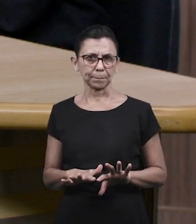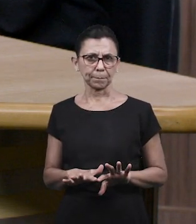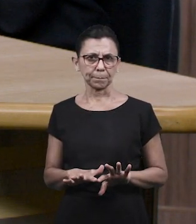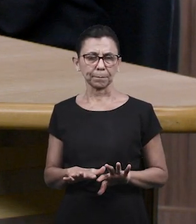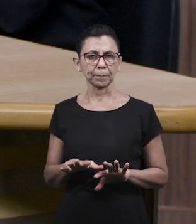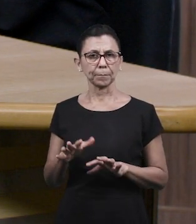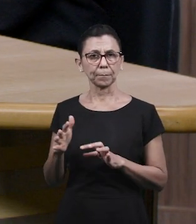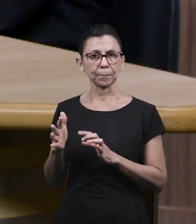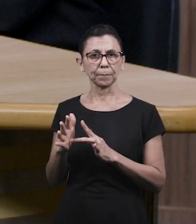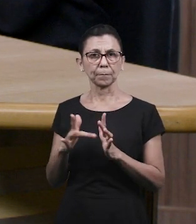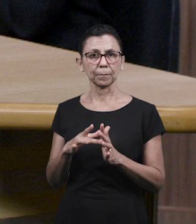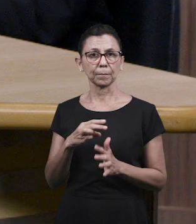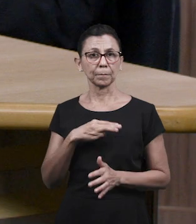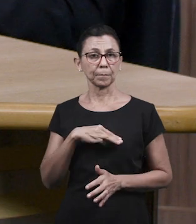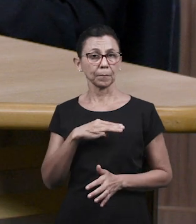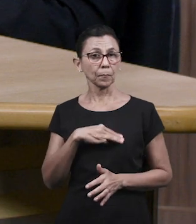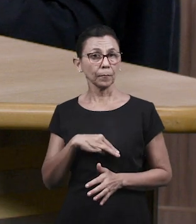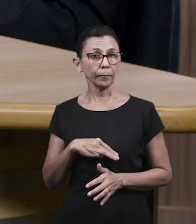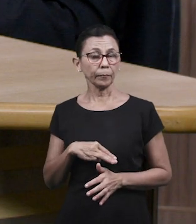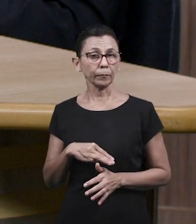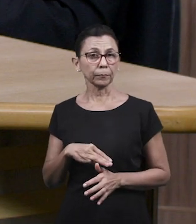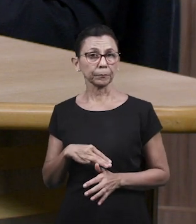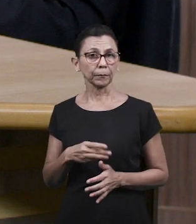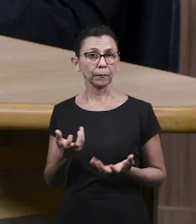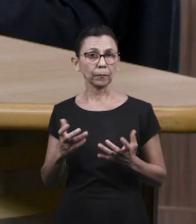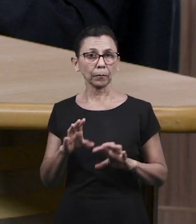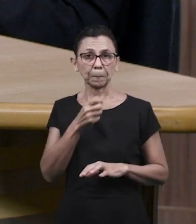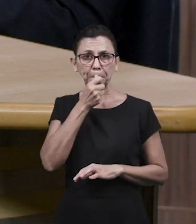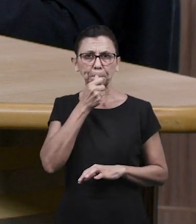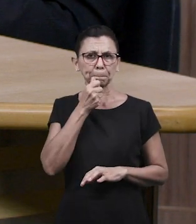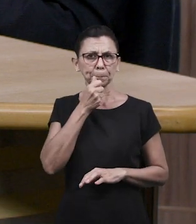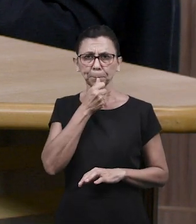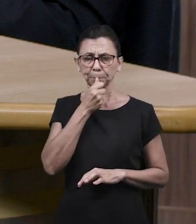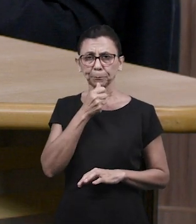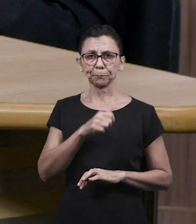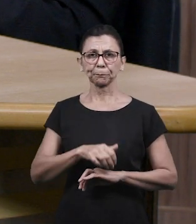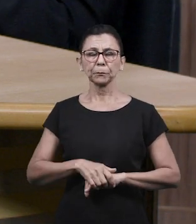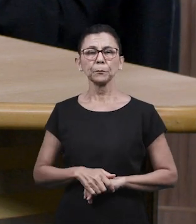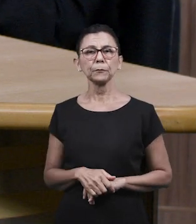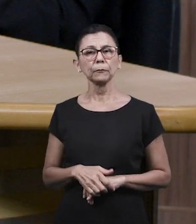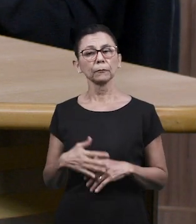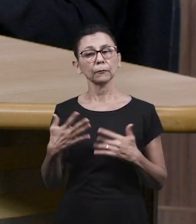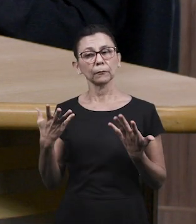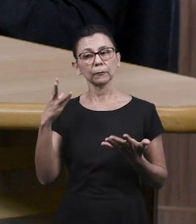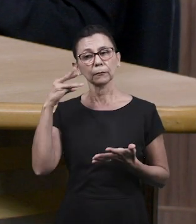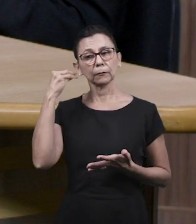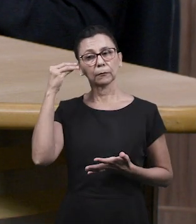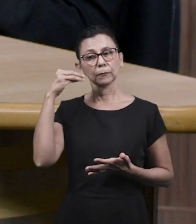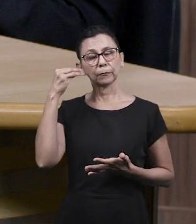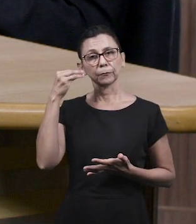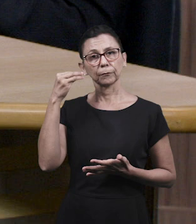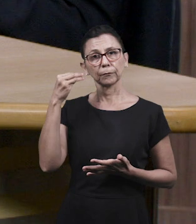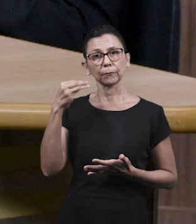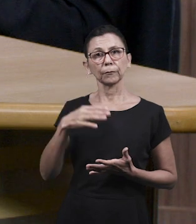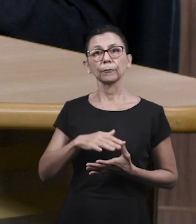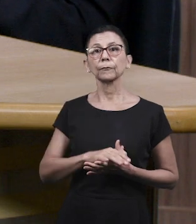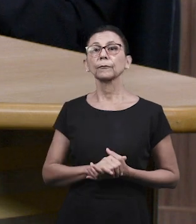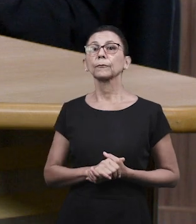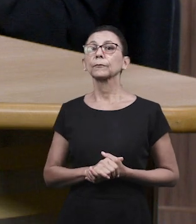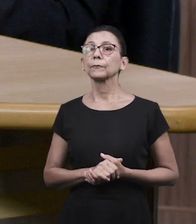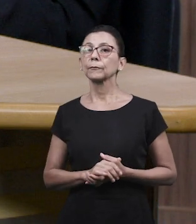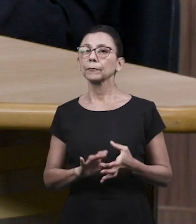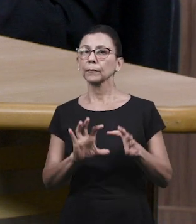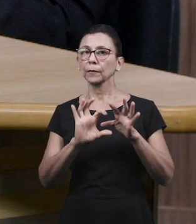ele quer oferta, ele não quer sacrifício. Então é uma experiência, quando você diz consagração, é uma experiência